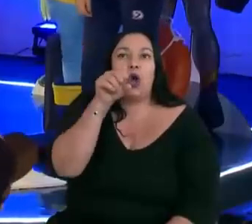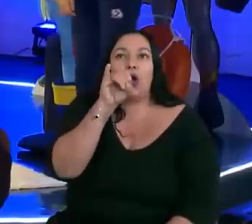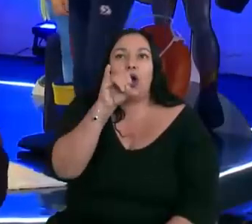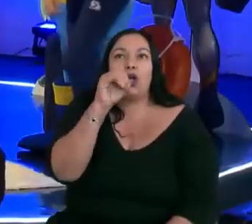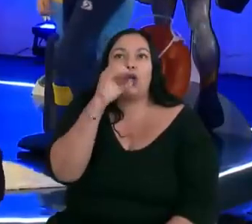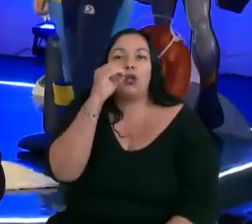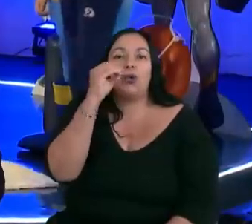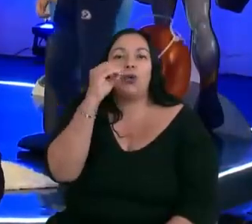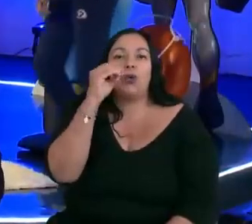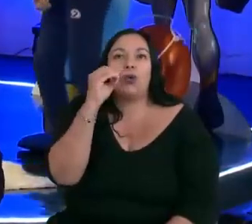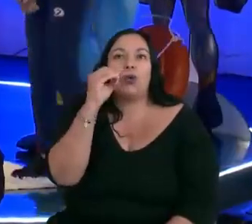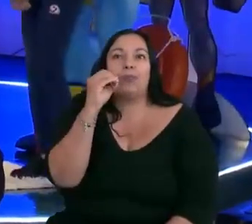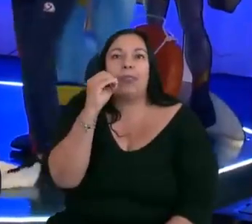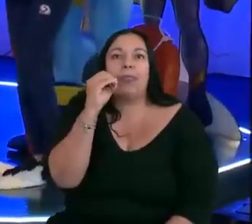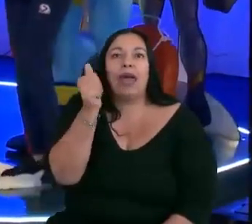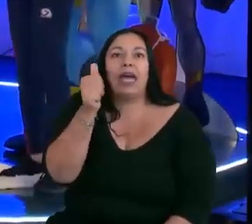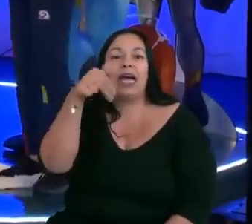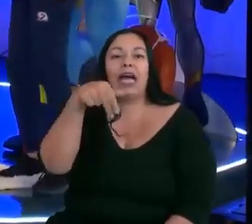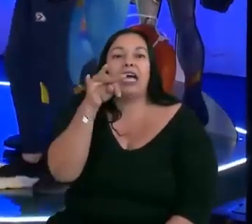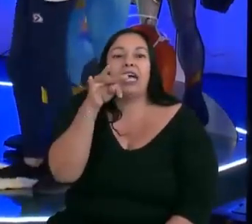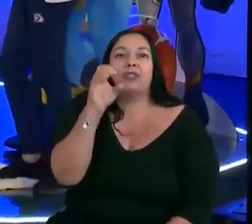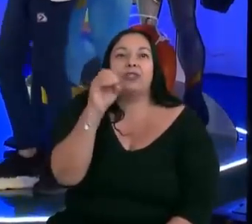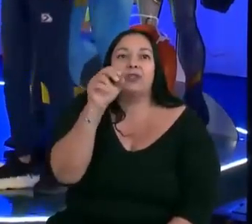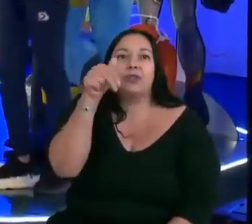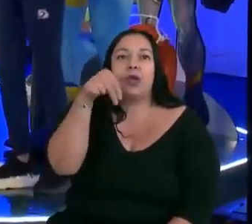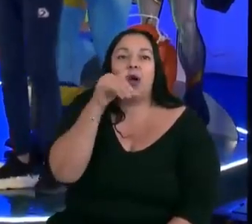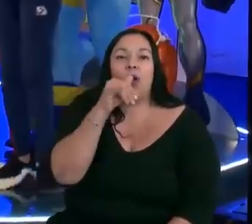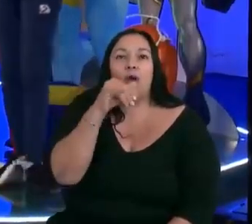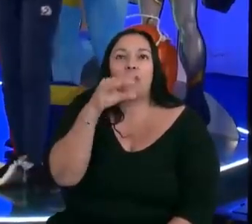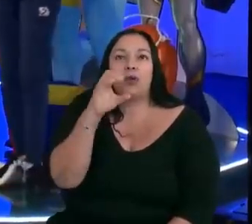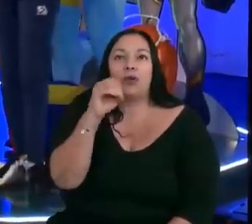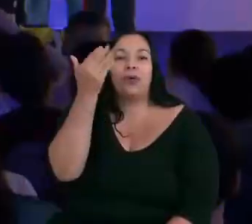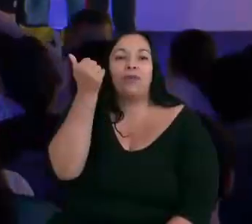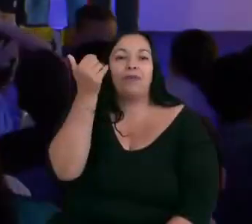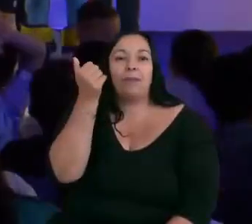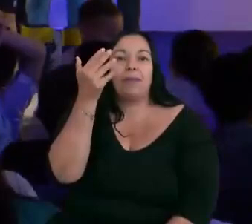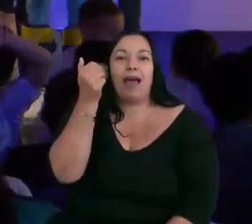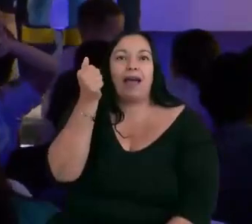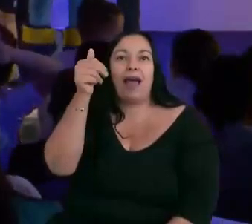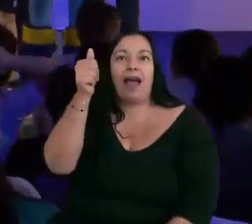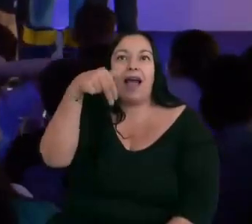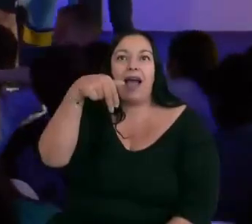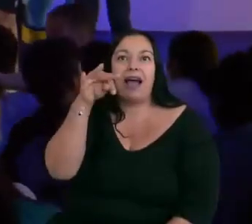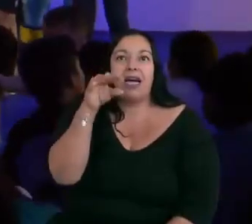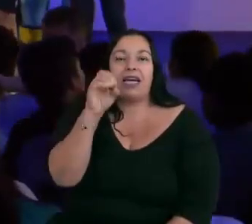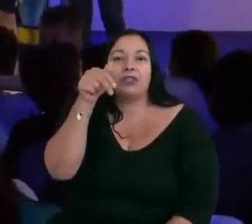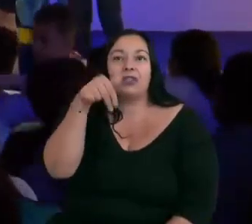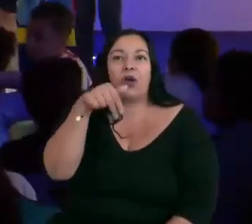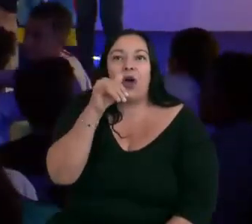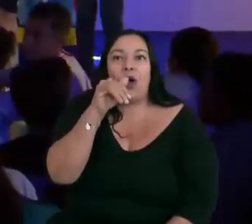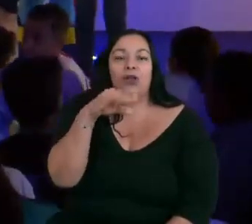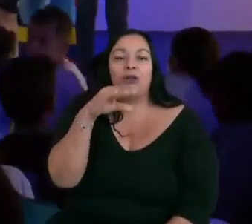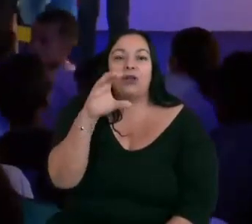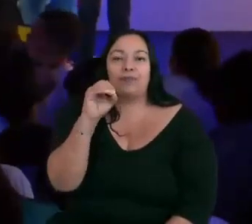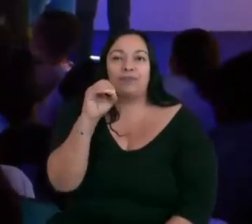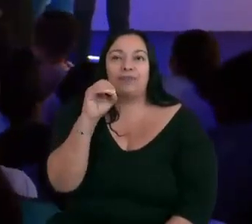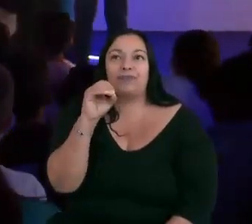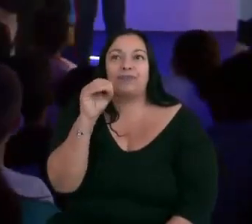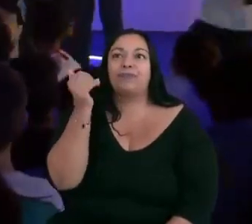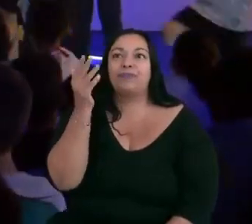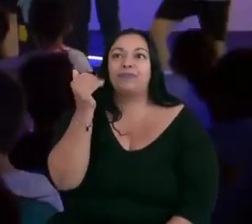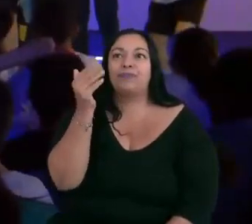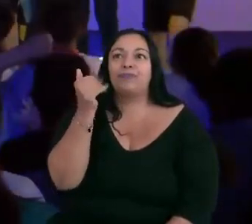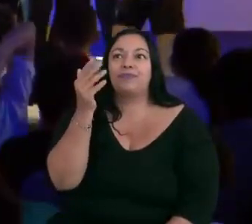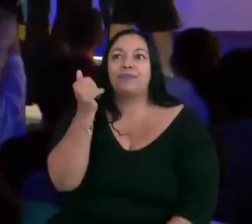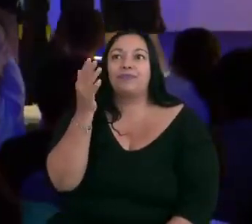Antônio! Quem é Antônio? Vem pra cá, Antônio! Vem pra cá, Antônio! Isso! Vem cá, Antônio!